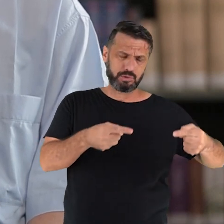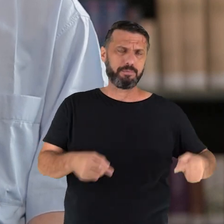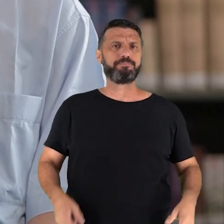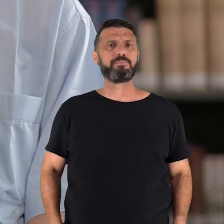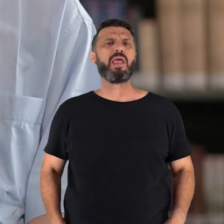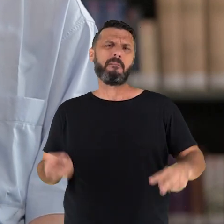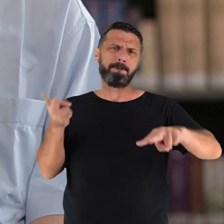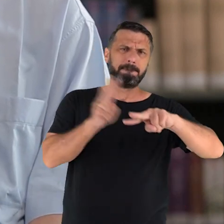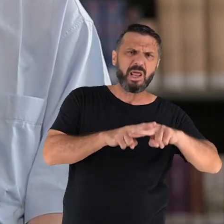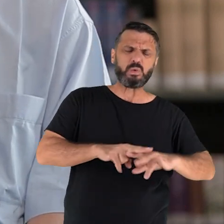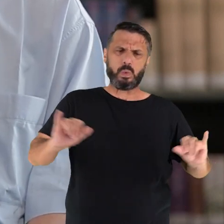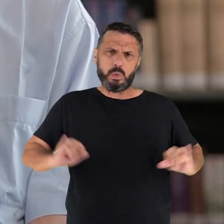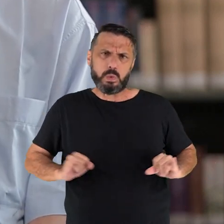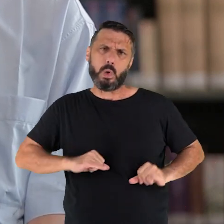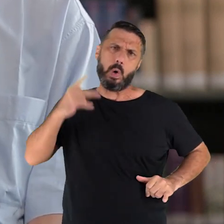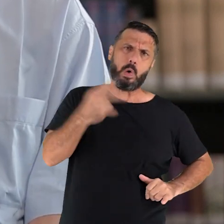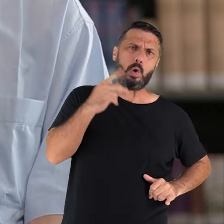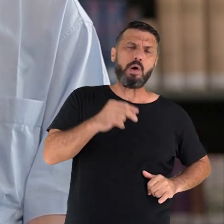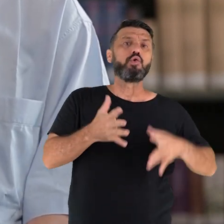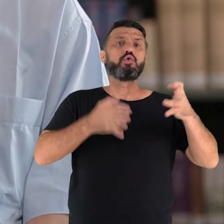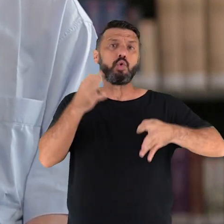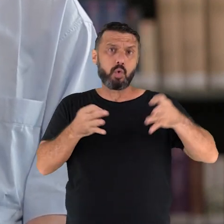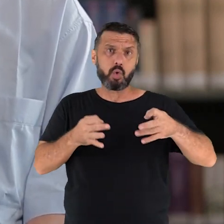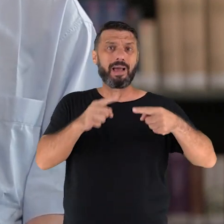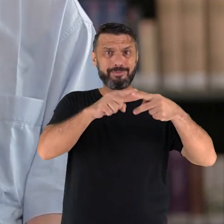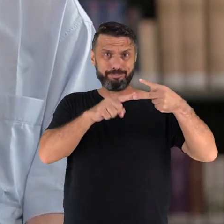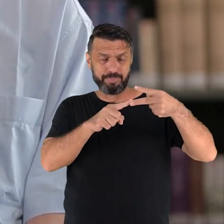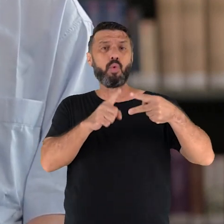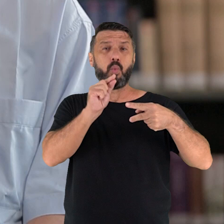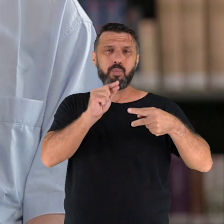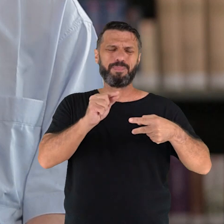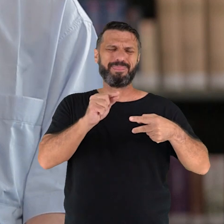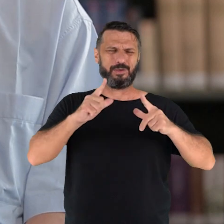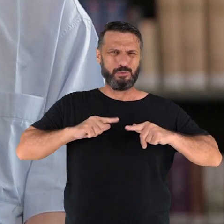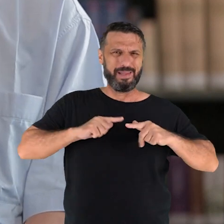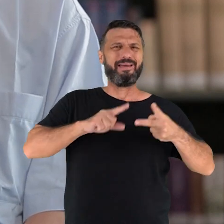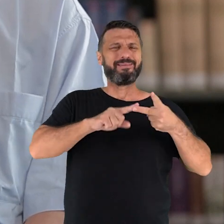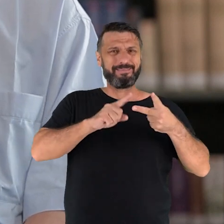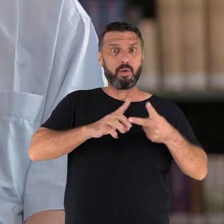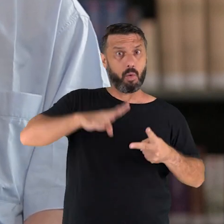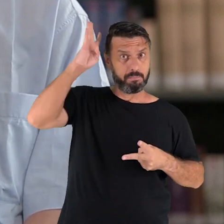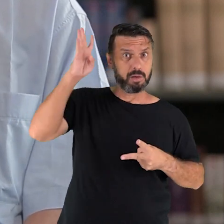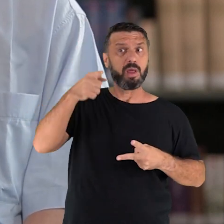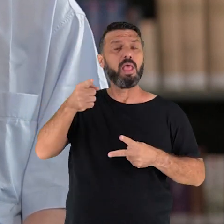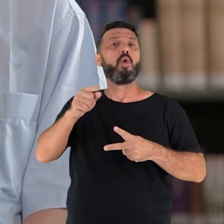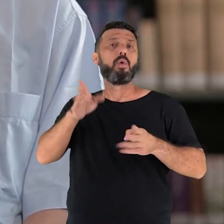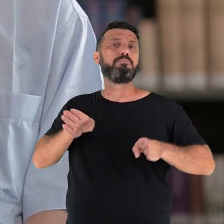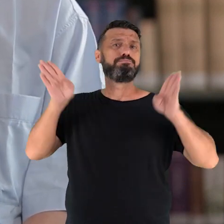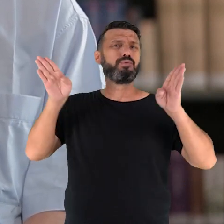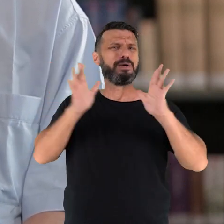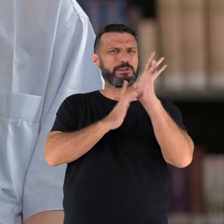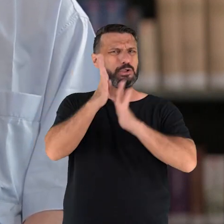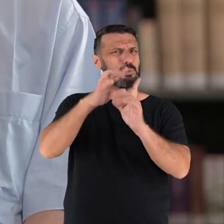político? Ele foi preso, torturado, julgado por dois poderes, o romano e o judaico, e condenado à pena de morte na